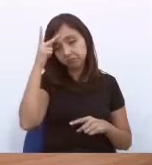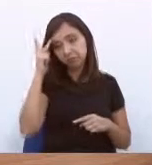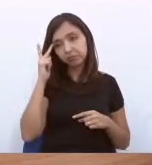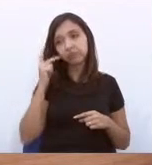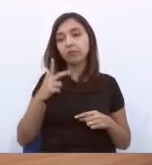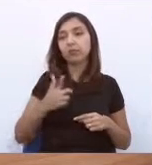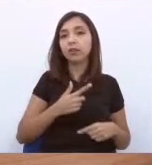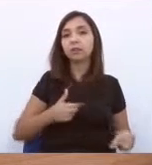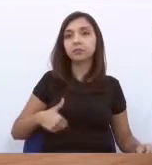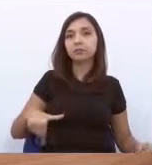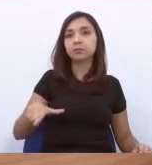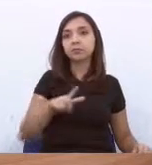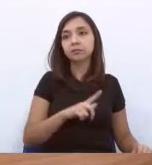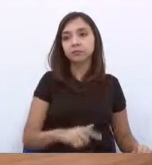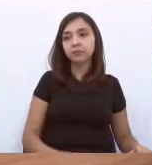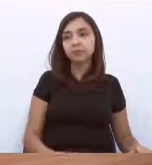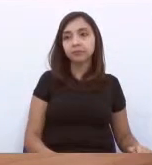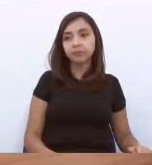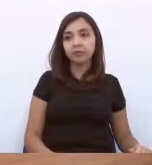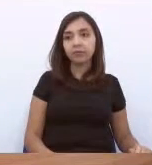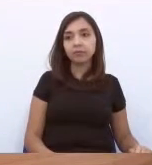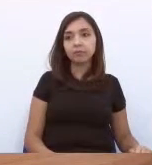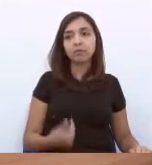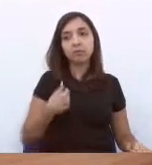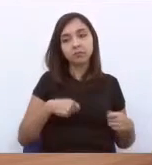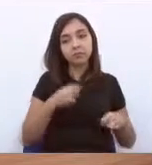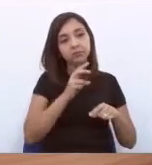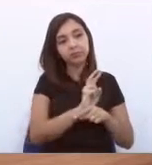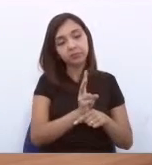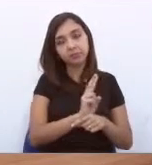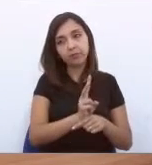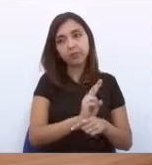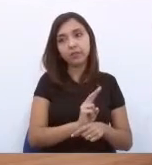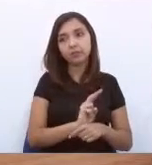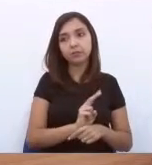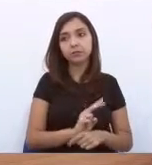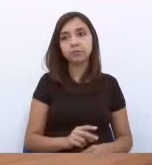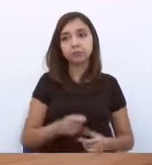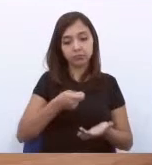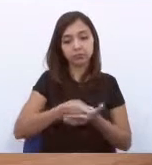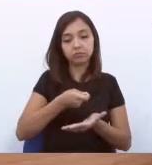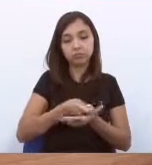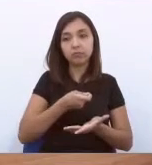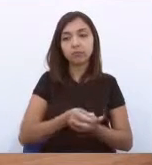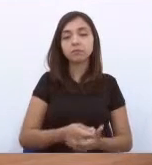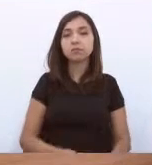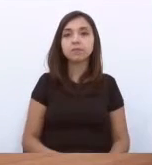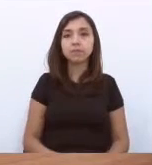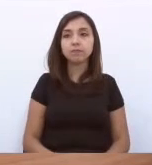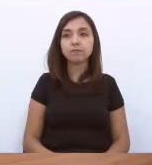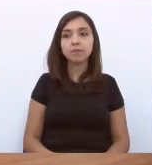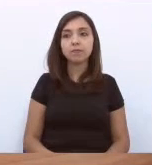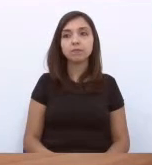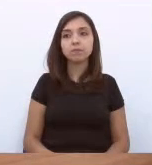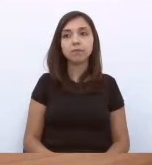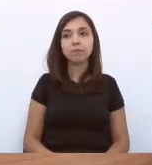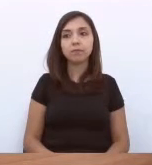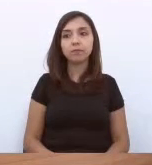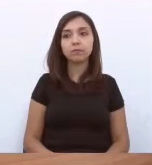aí a gente, né, tem que ser fiscalizado e cobrado. Eu